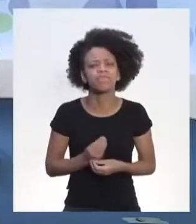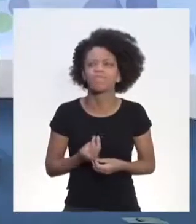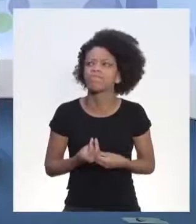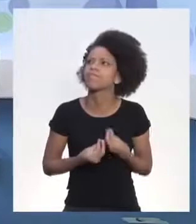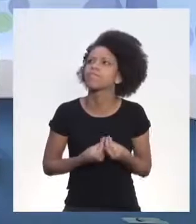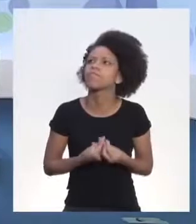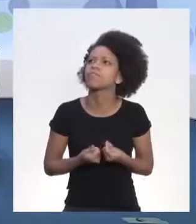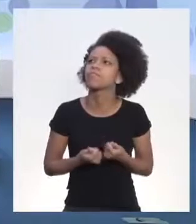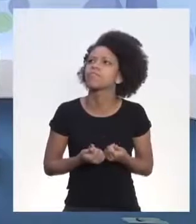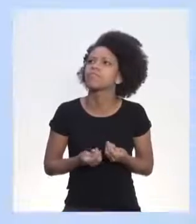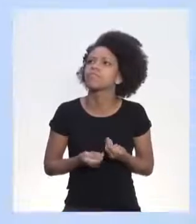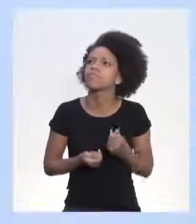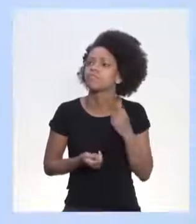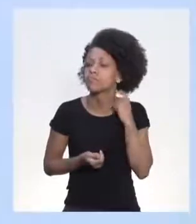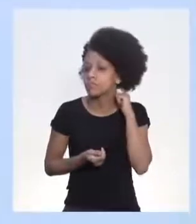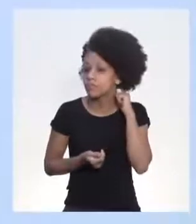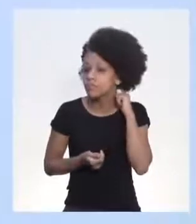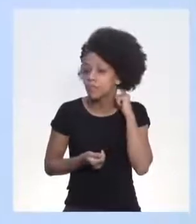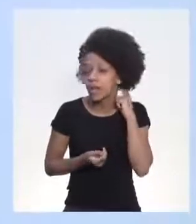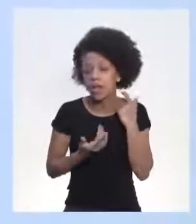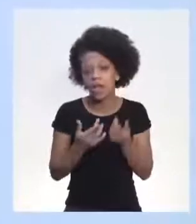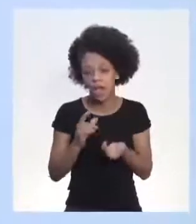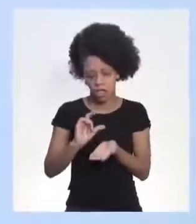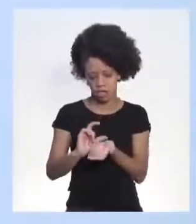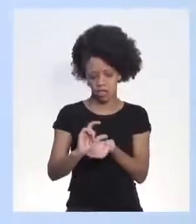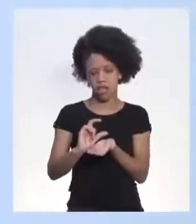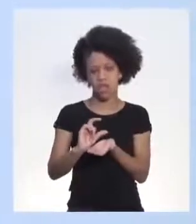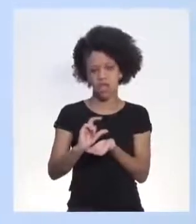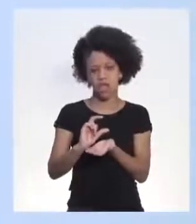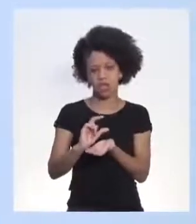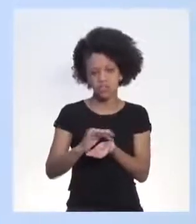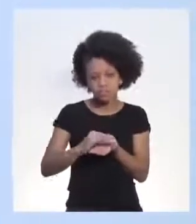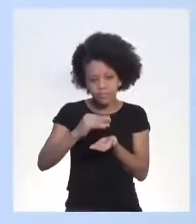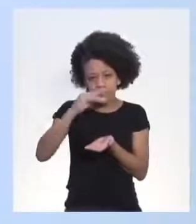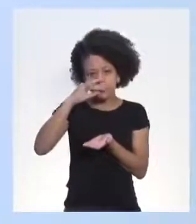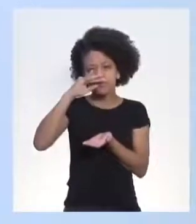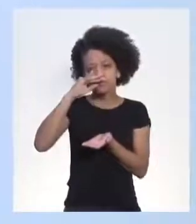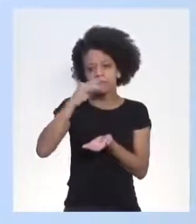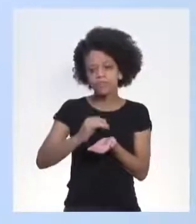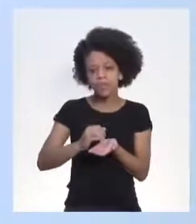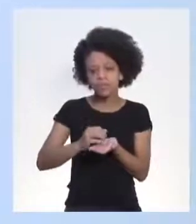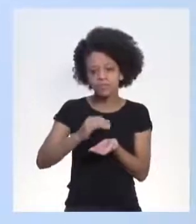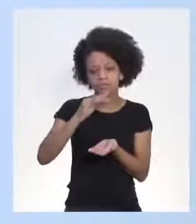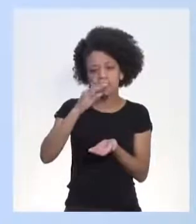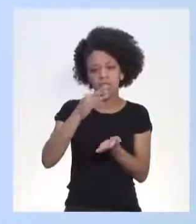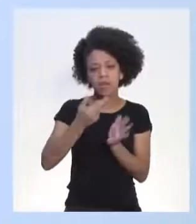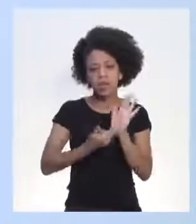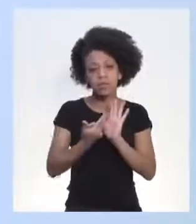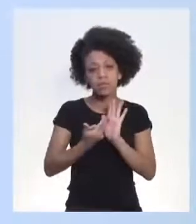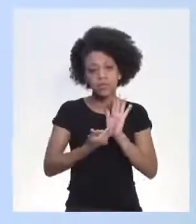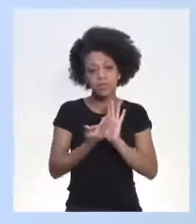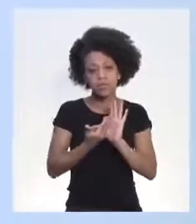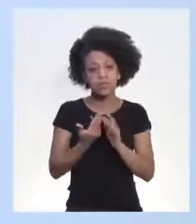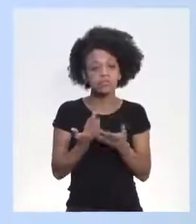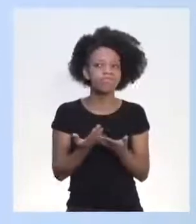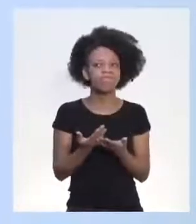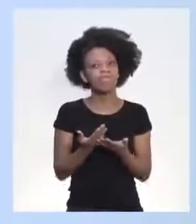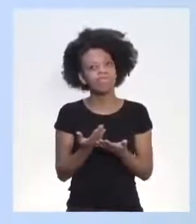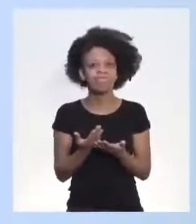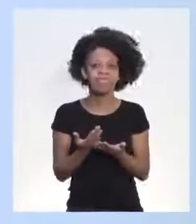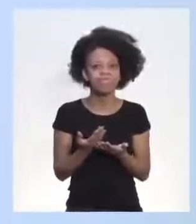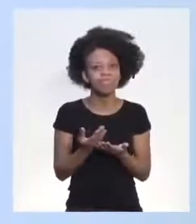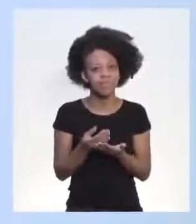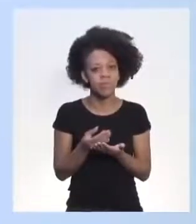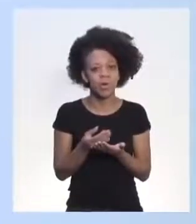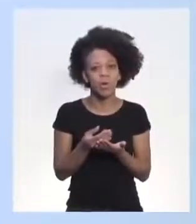como eu posso dizer, aqueles cheirinho, não sei qual que é o nome que eles utilizam, que você dá a representação, que é tipo, tem